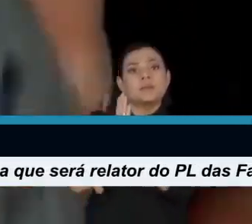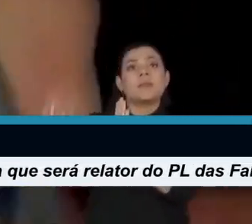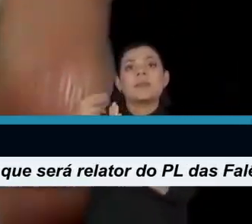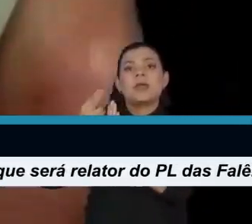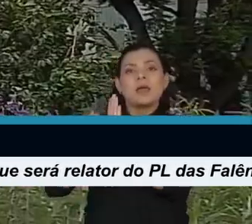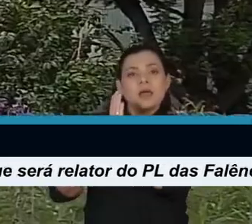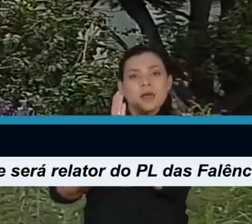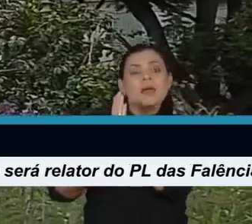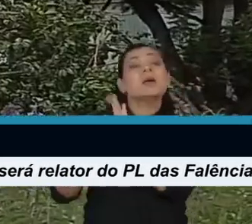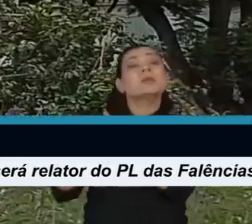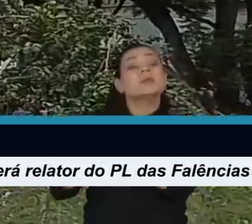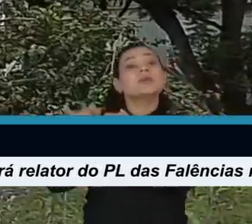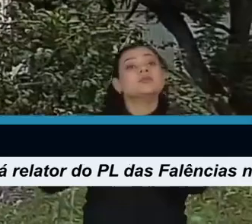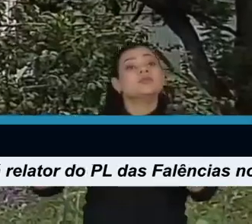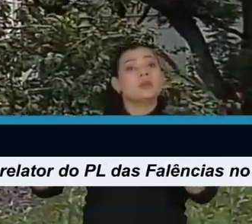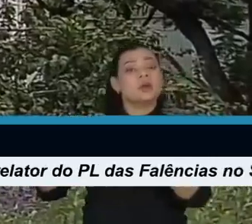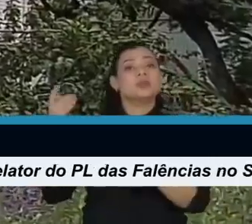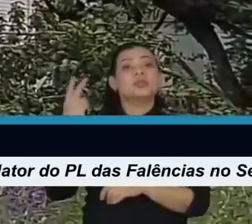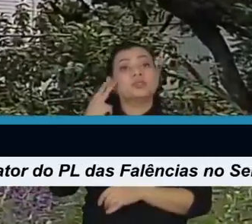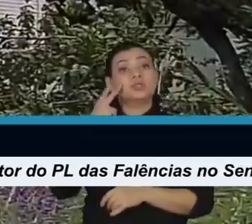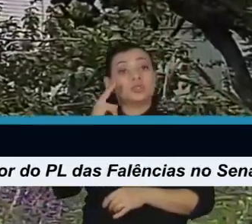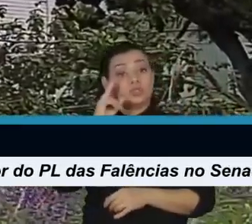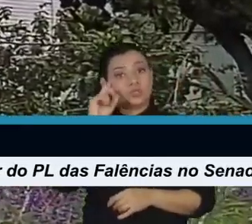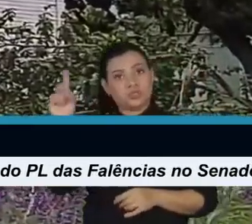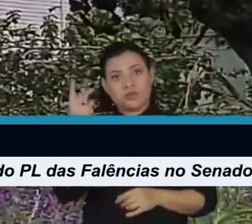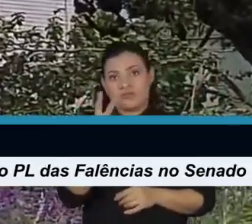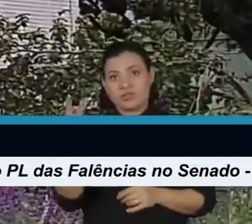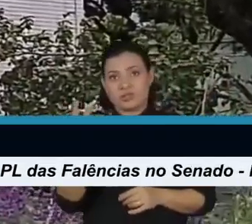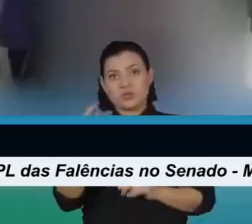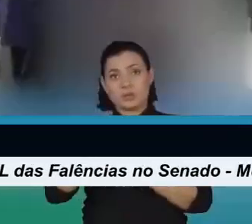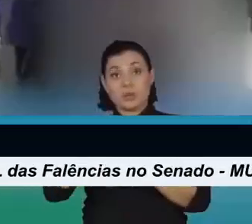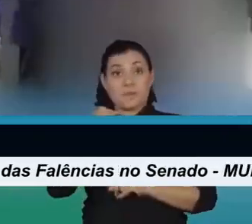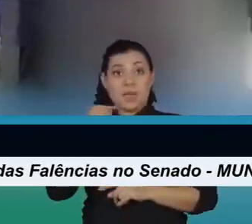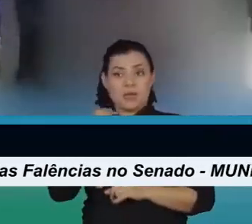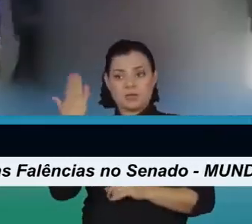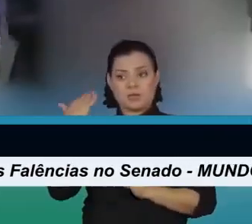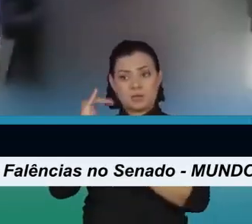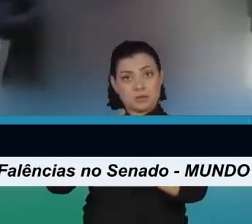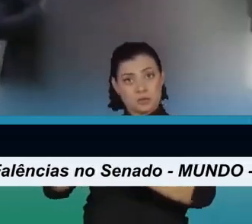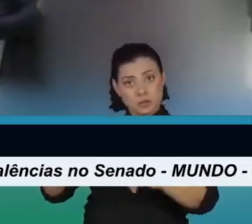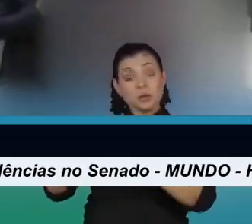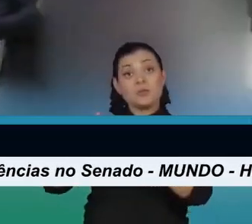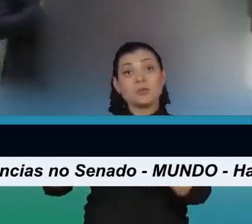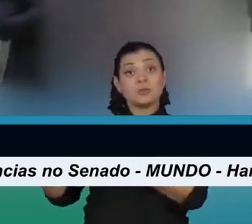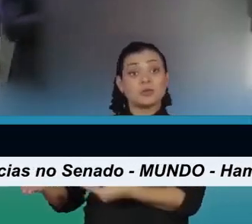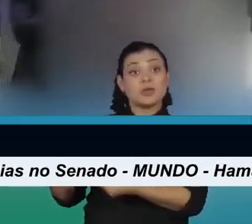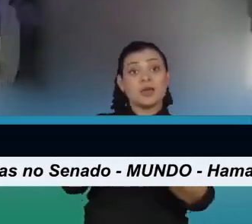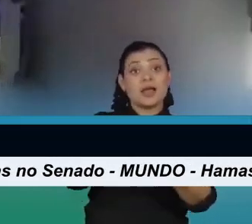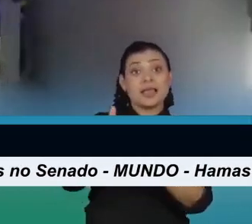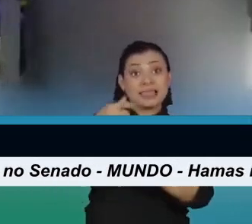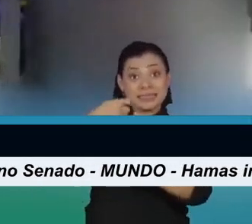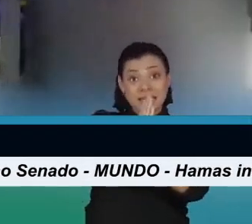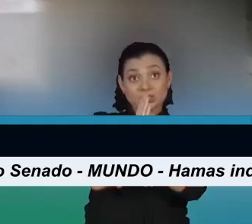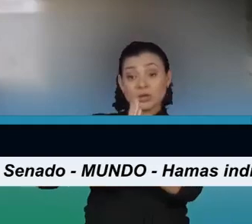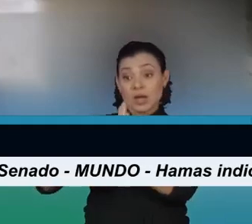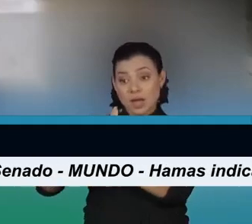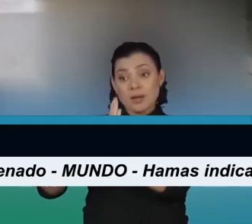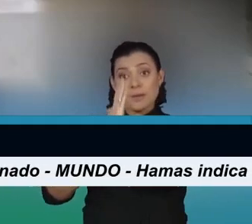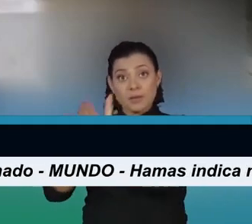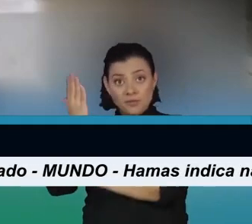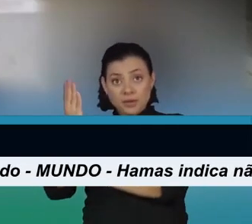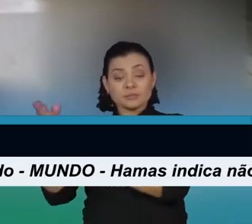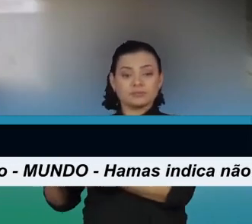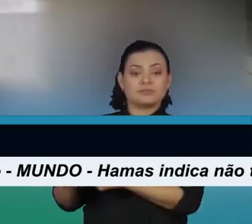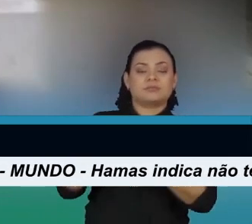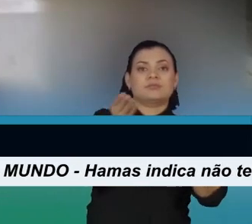receitas e despesas divulgado no dia 22 de maio. Agora, o texto aprovado na Câmara antecipa essa liberação com base